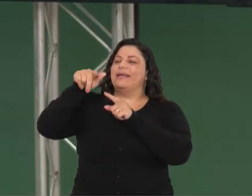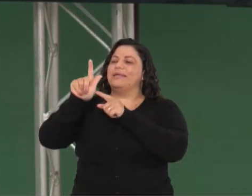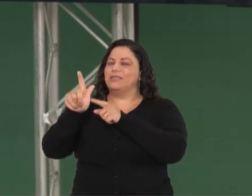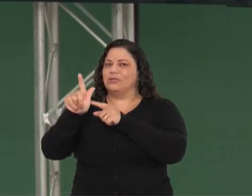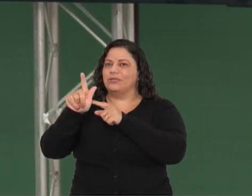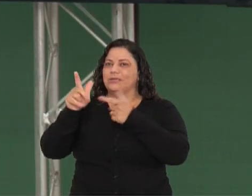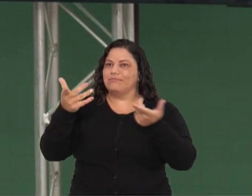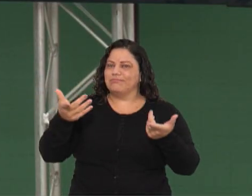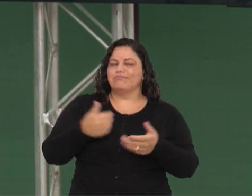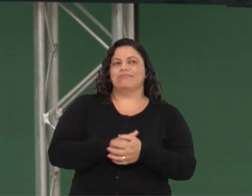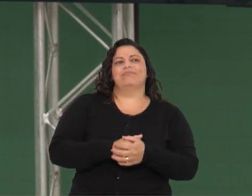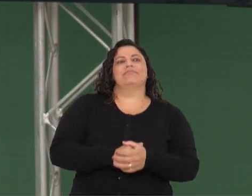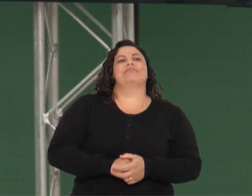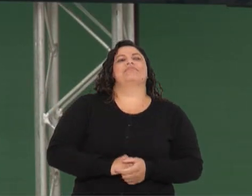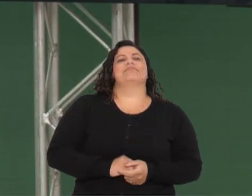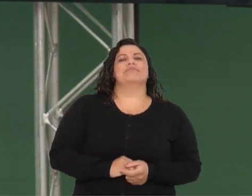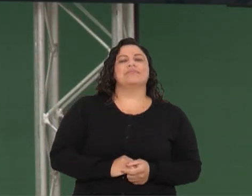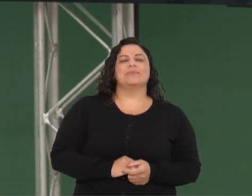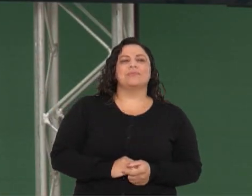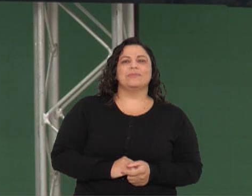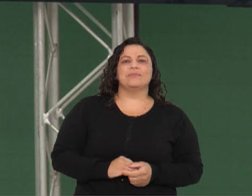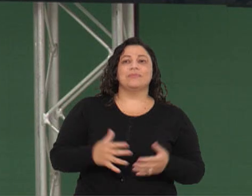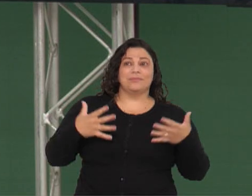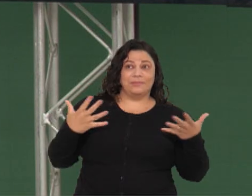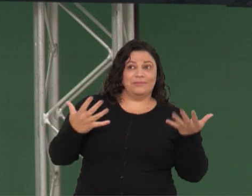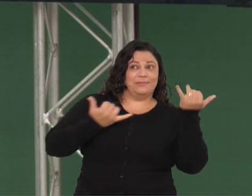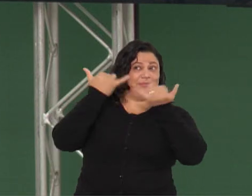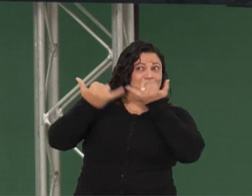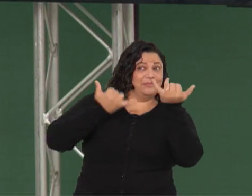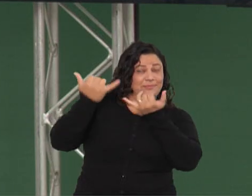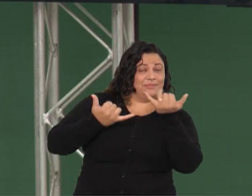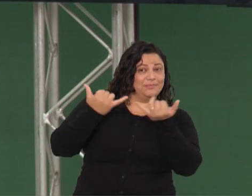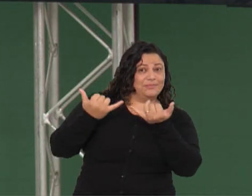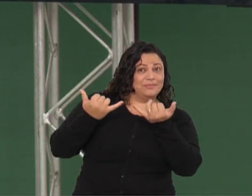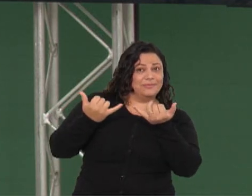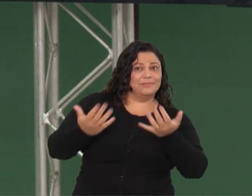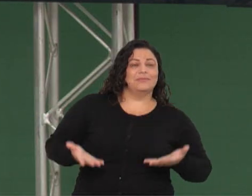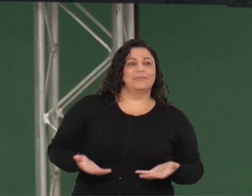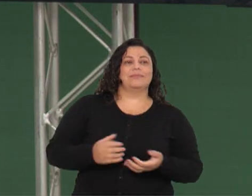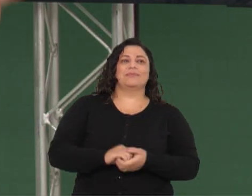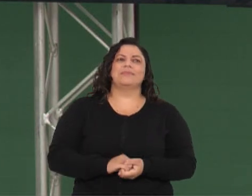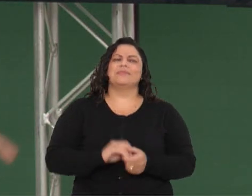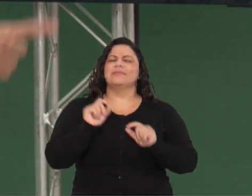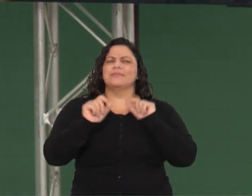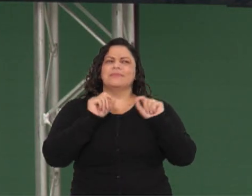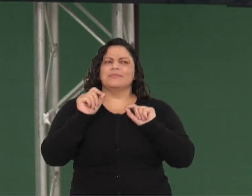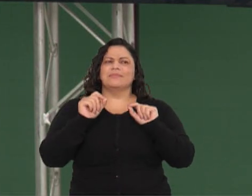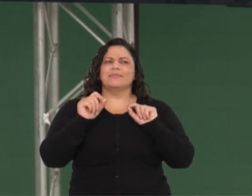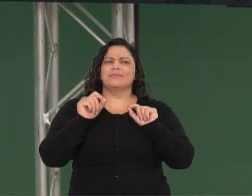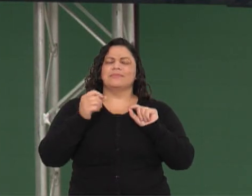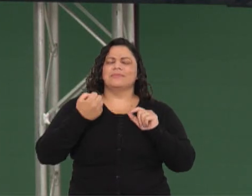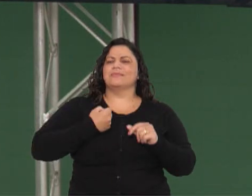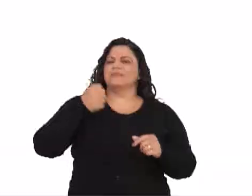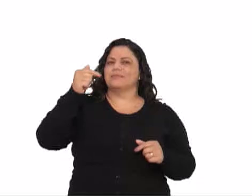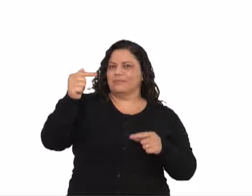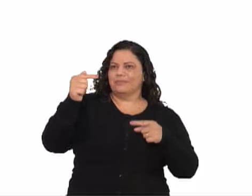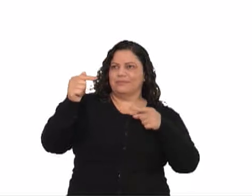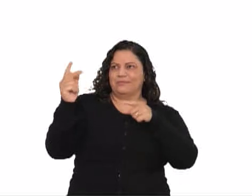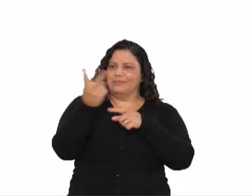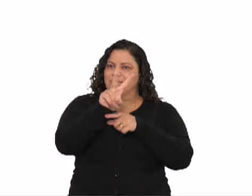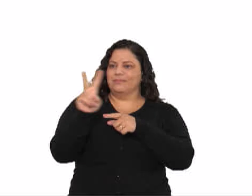então ficou playing, que nesse caso é brincando. Então, a Sally, a minha irmã, está brincando comigo. Cadê? Tá aqui, as duas